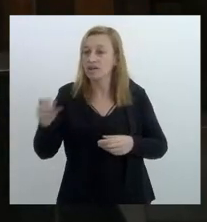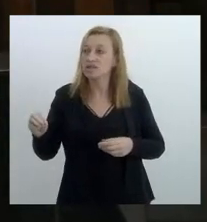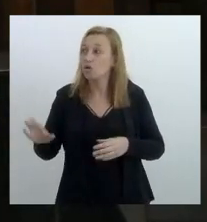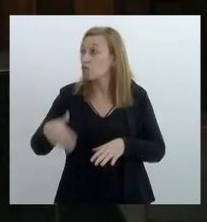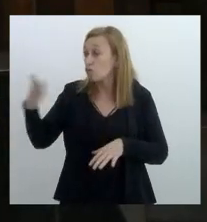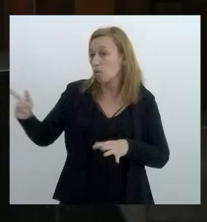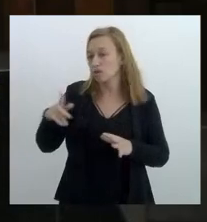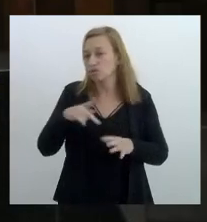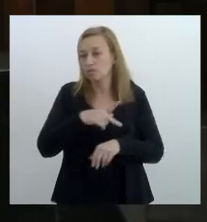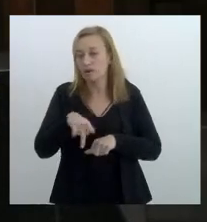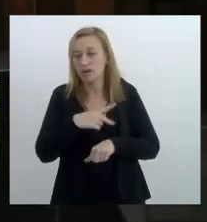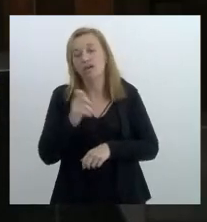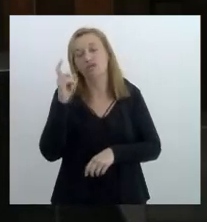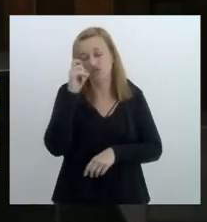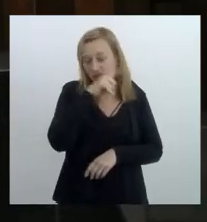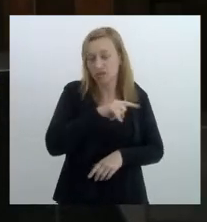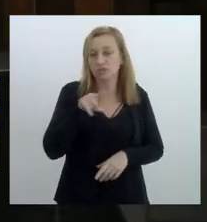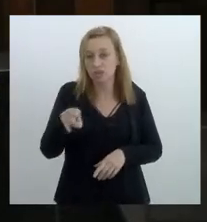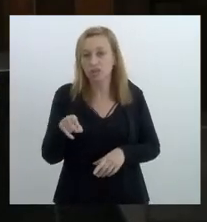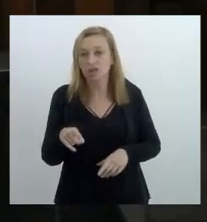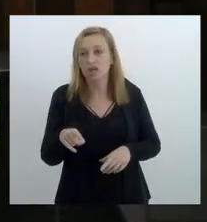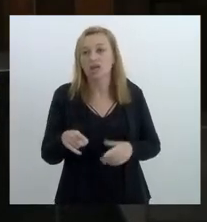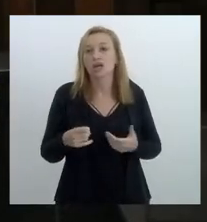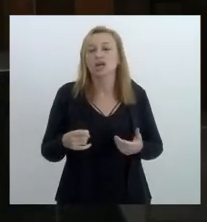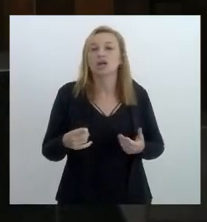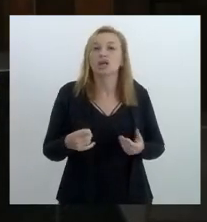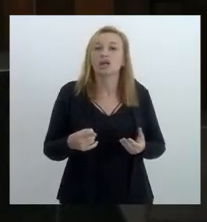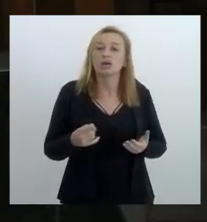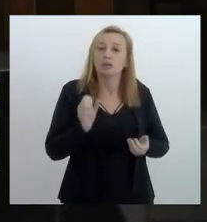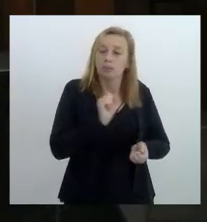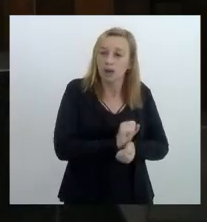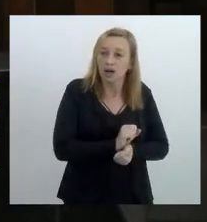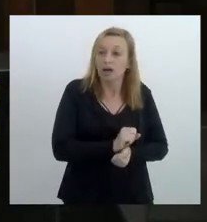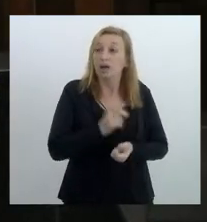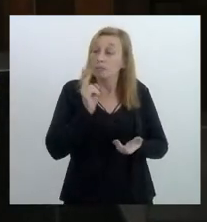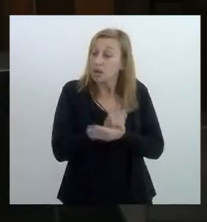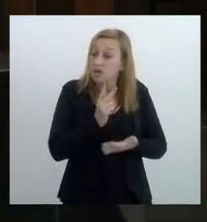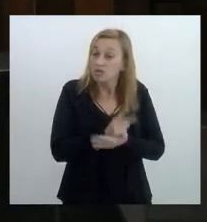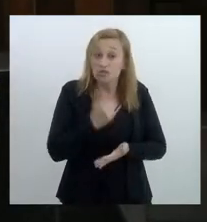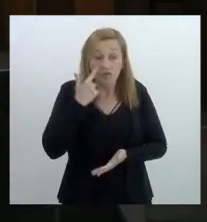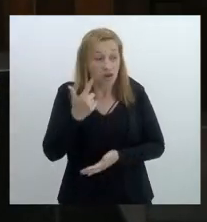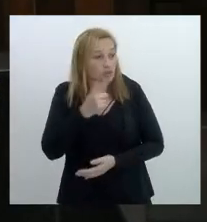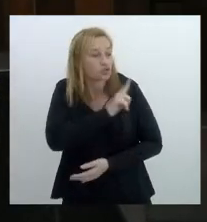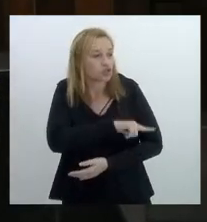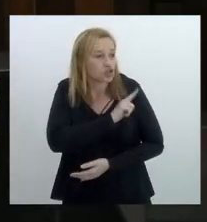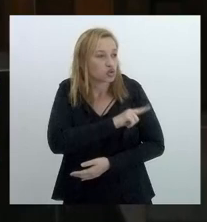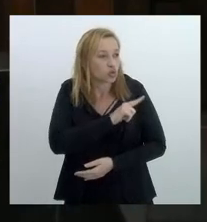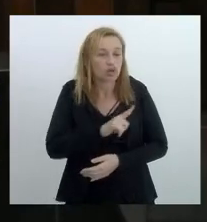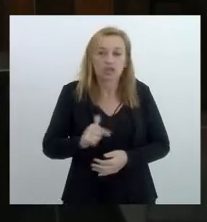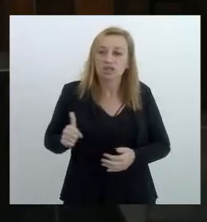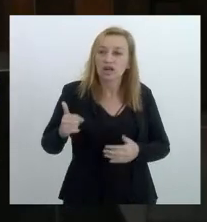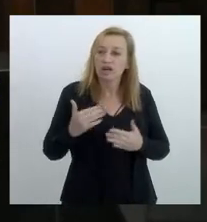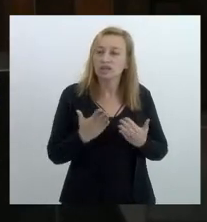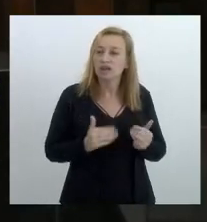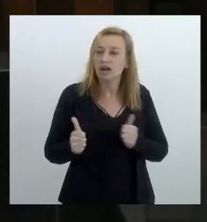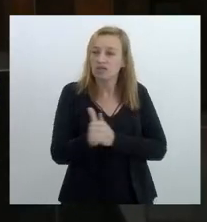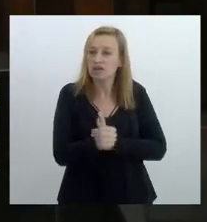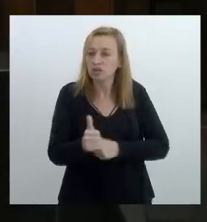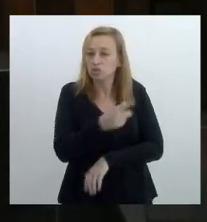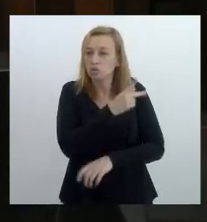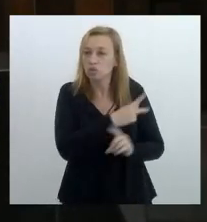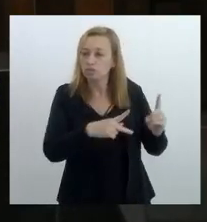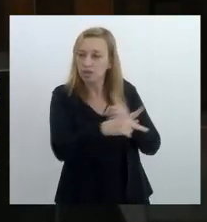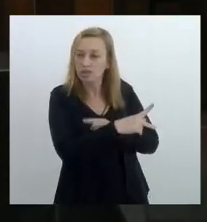internacional, é difícil você se desfazer dela, mesmo vendo que os gestores que estavam à frente do Rio Previdência